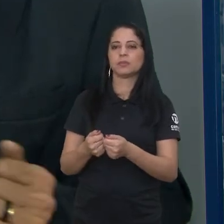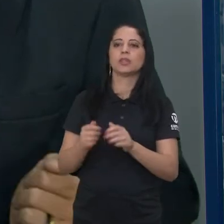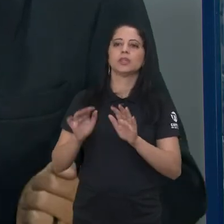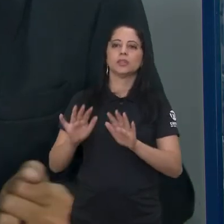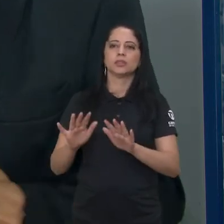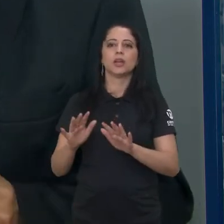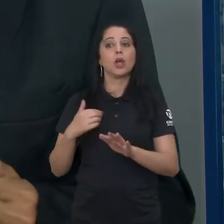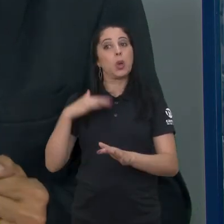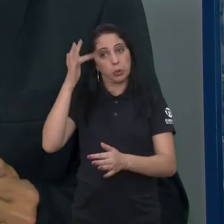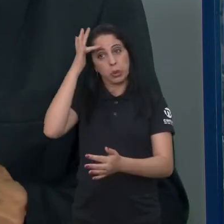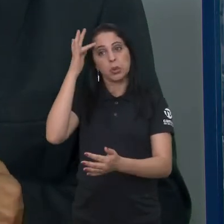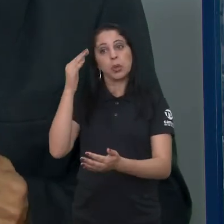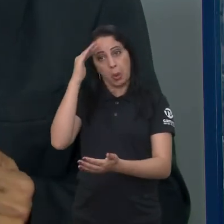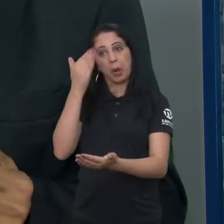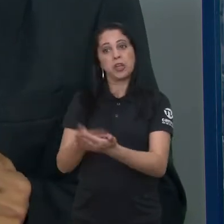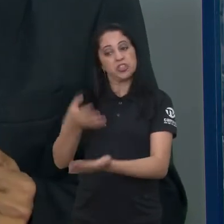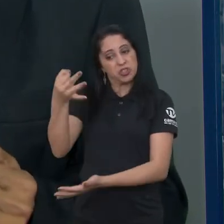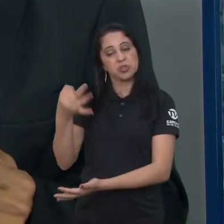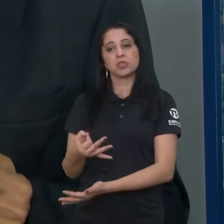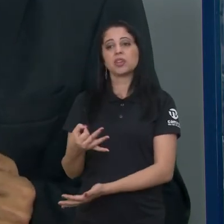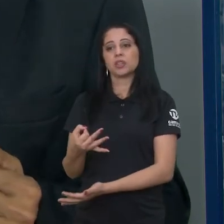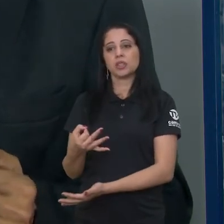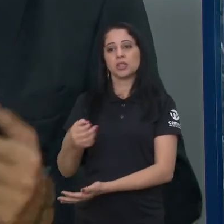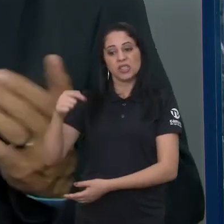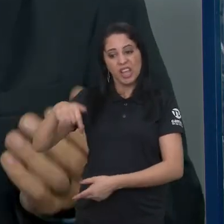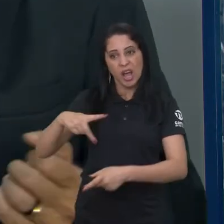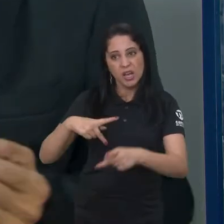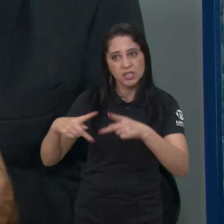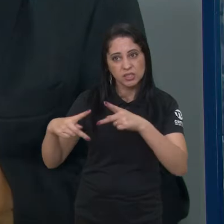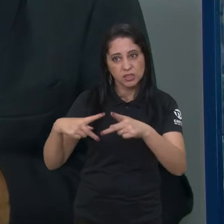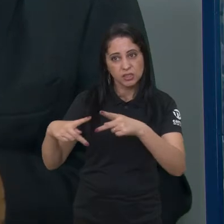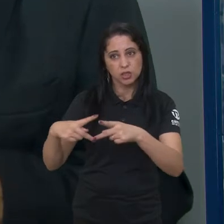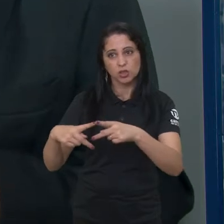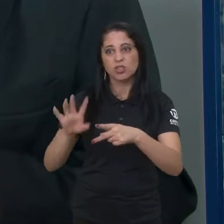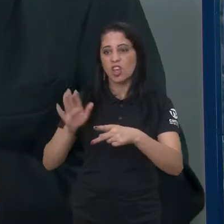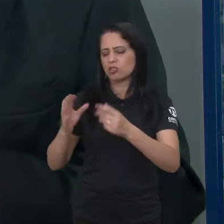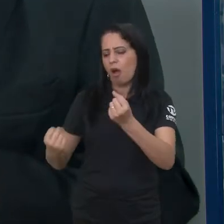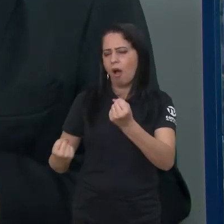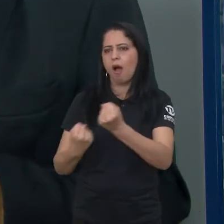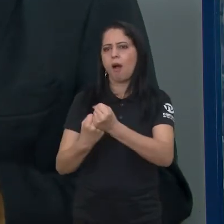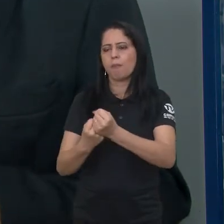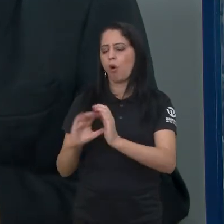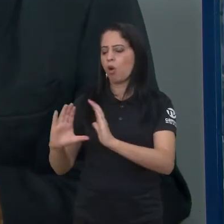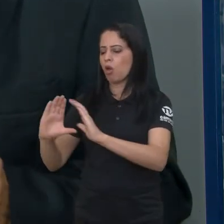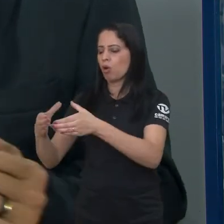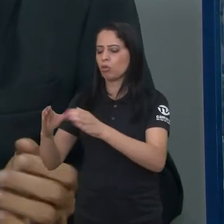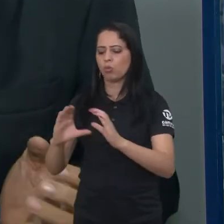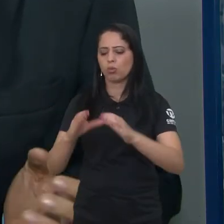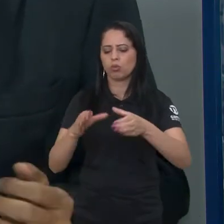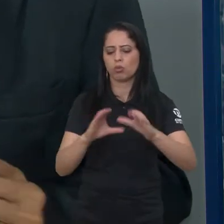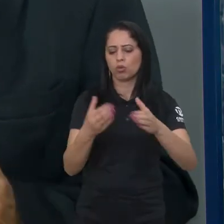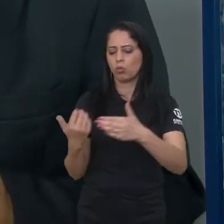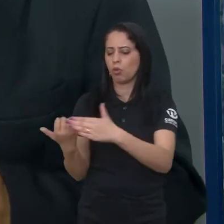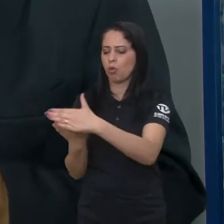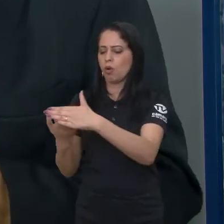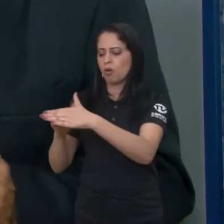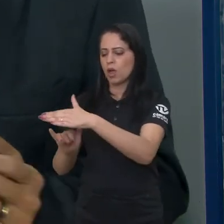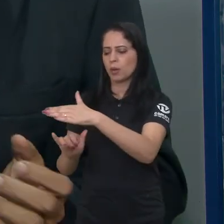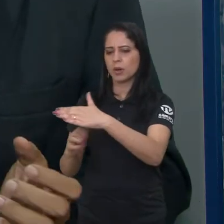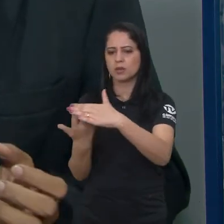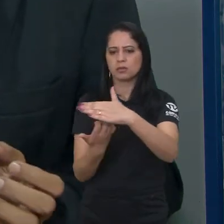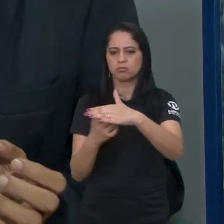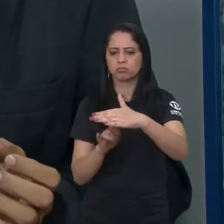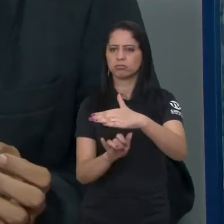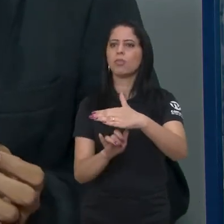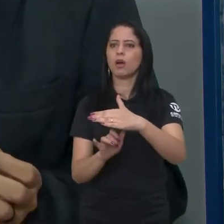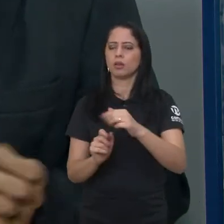tenho certeza que São José dos Campos já está apoiando esses grupos, já está abrindo espaço para esses grupos